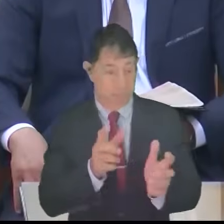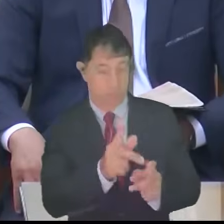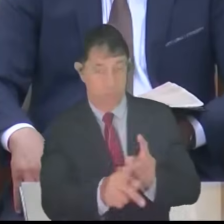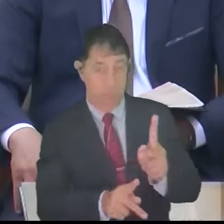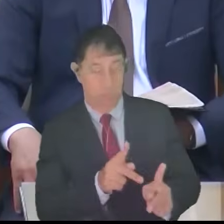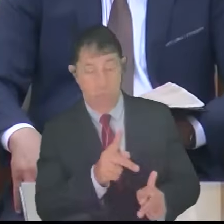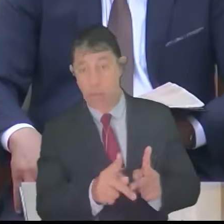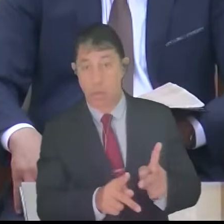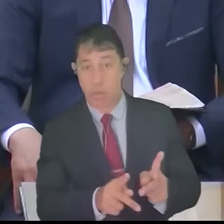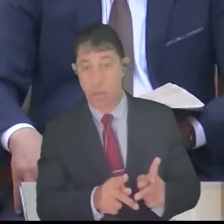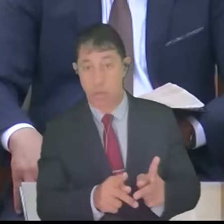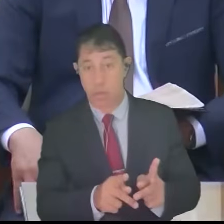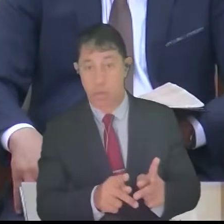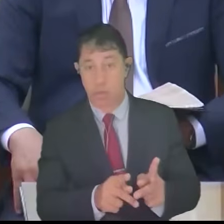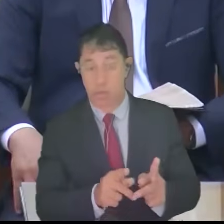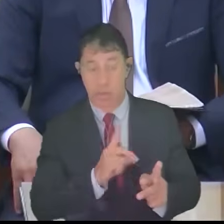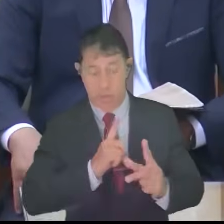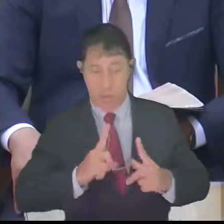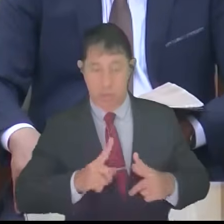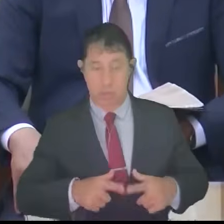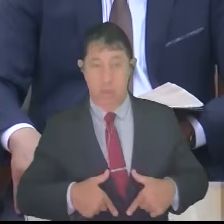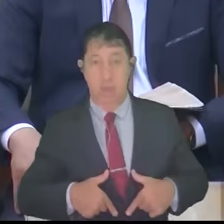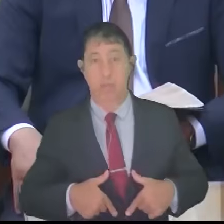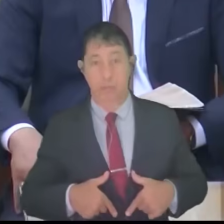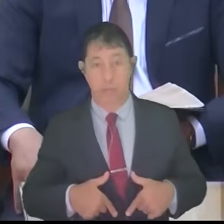é preciso cumprir